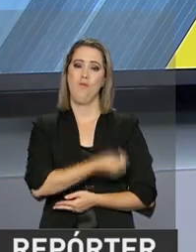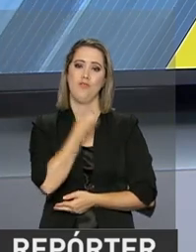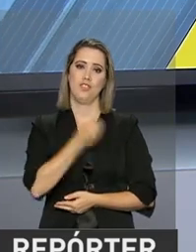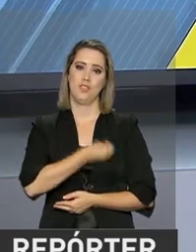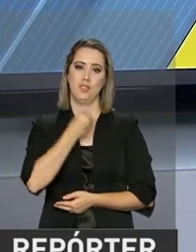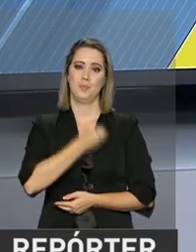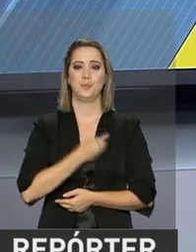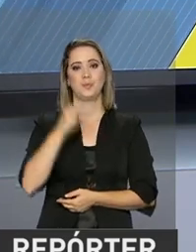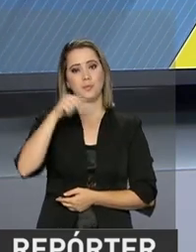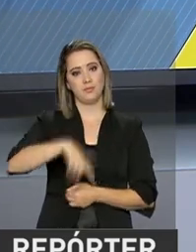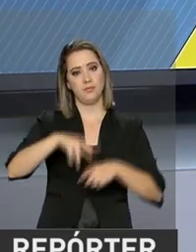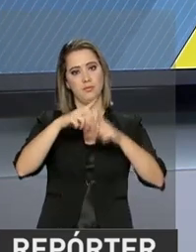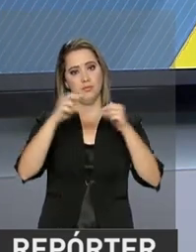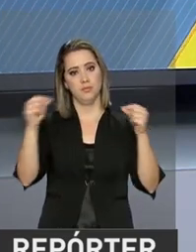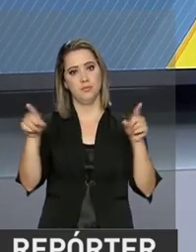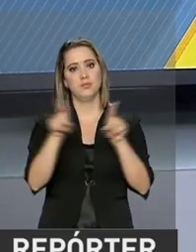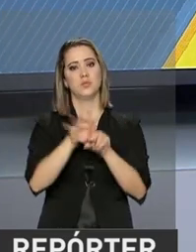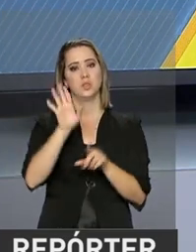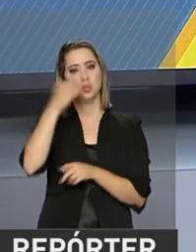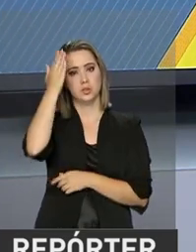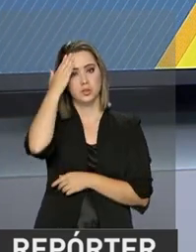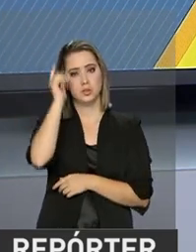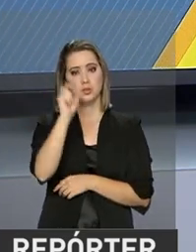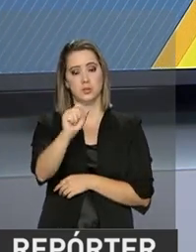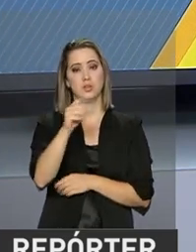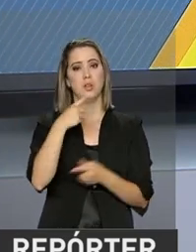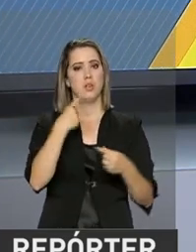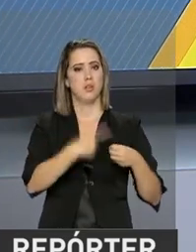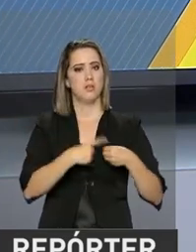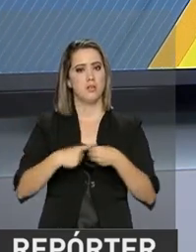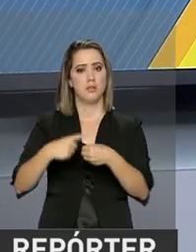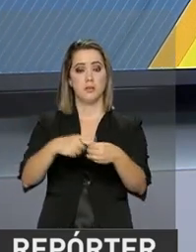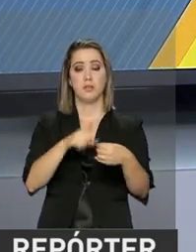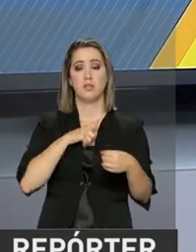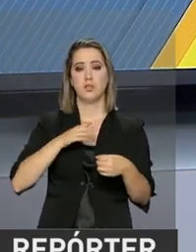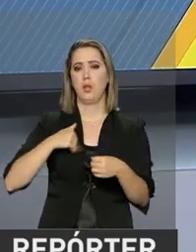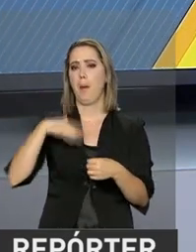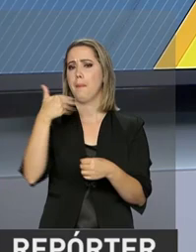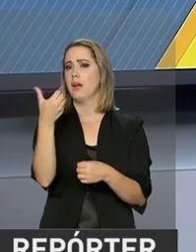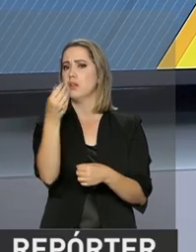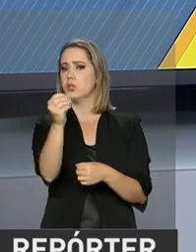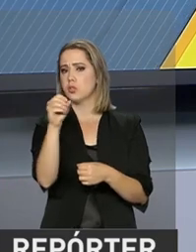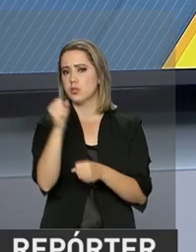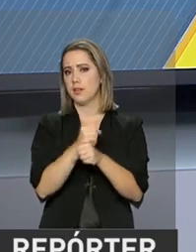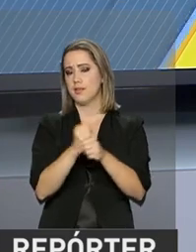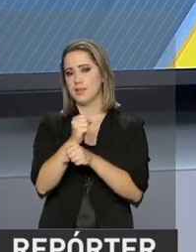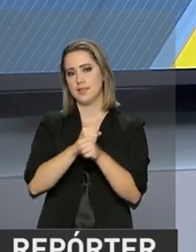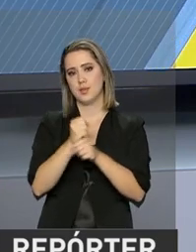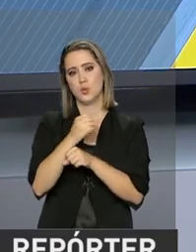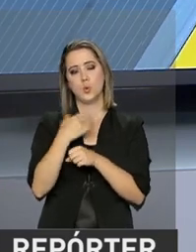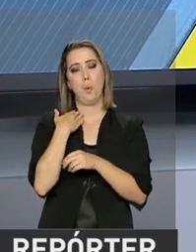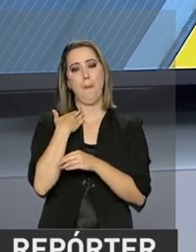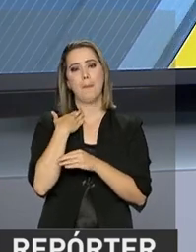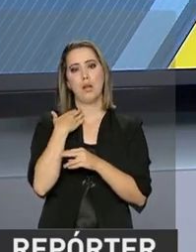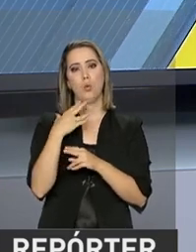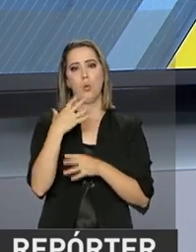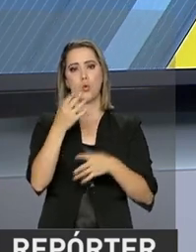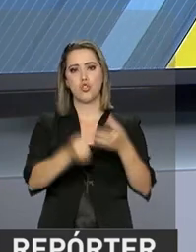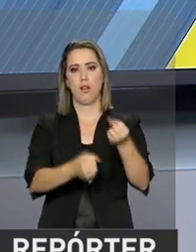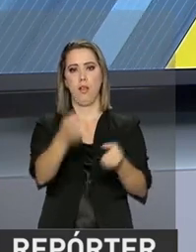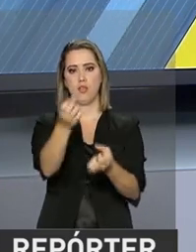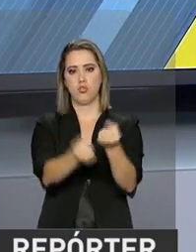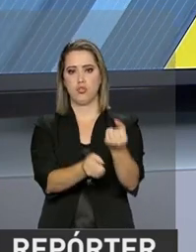Brasília e do Distrito Federal já sabem disso. A cidade abriga há 10 anos bancos de leite que conseguem